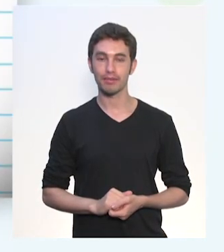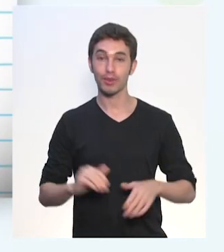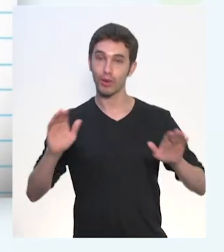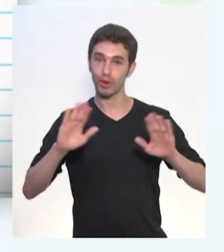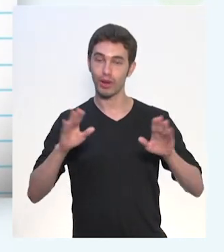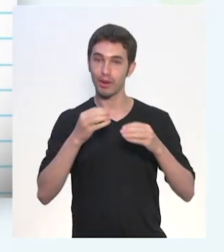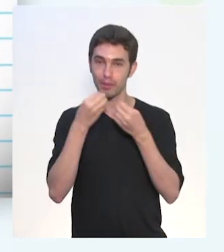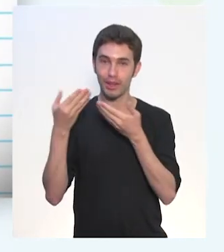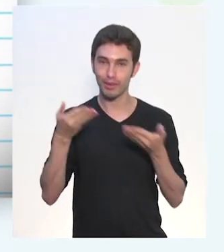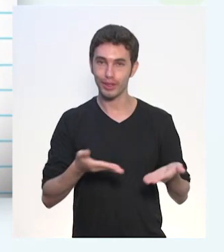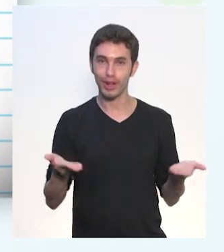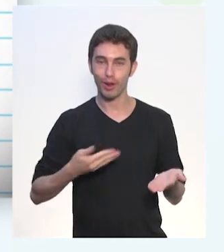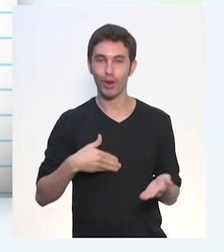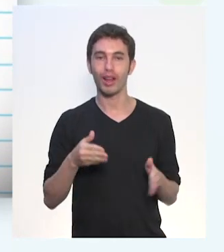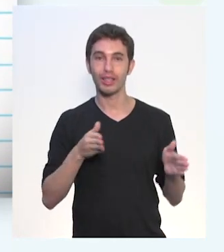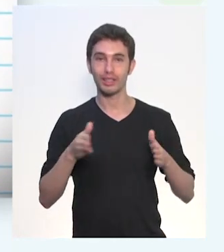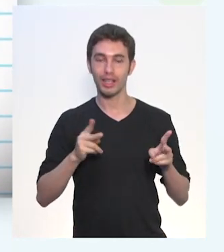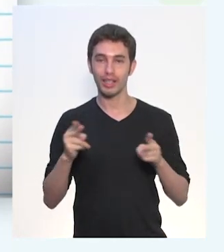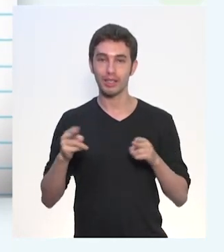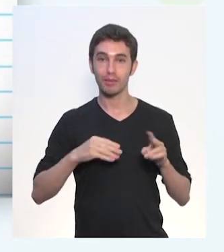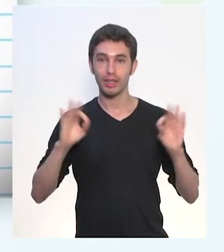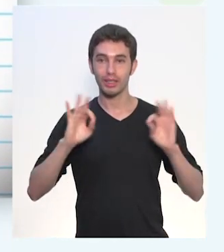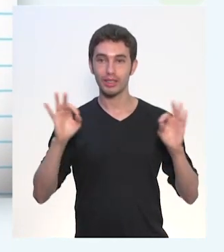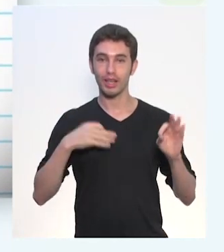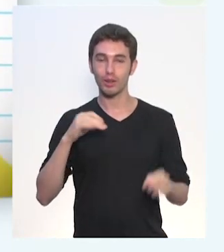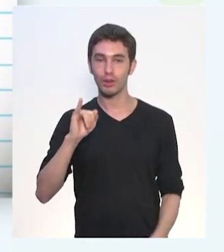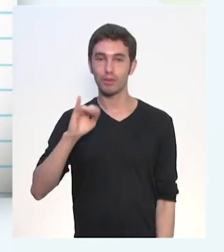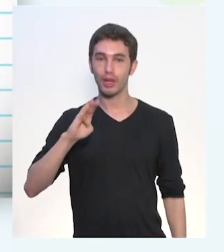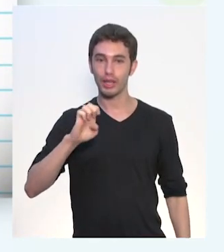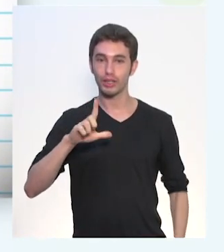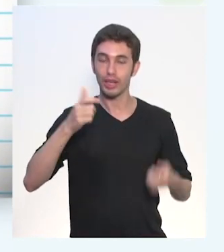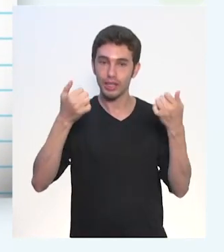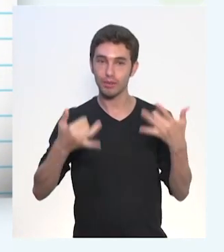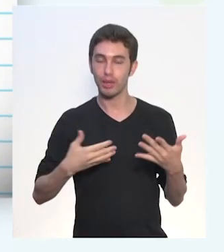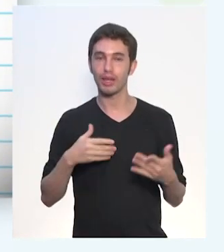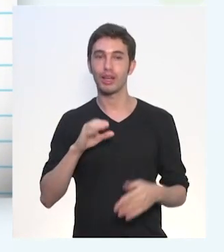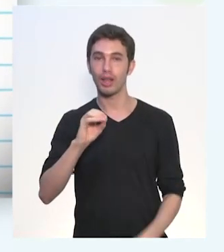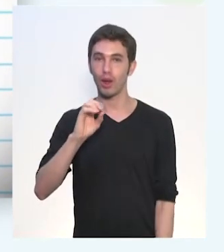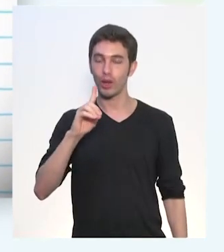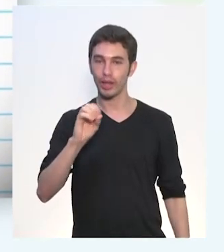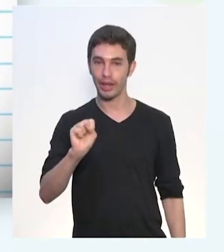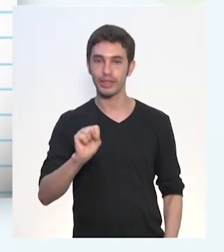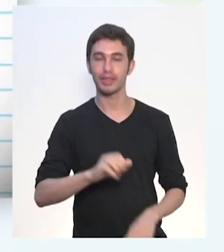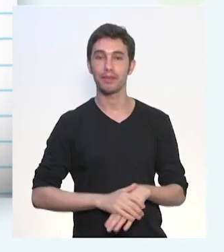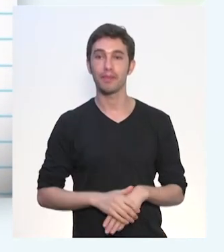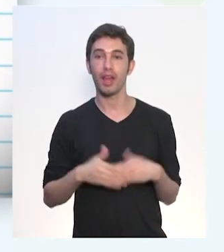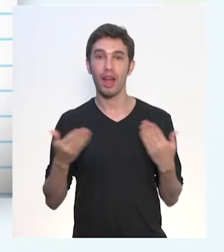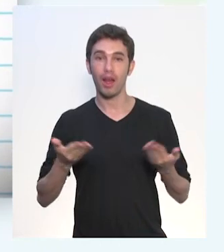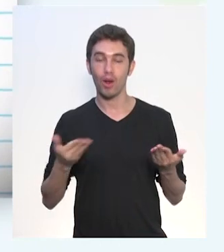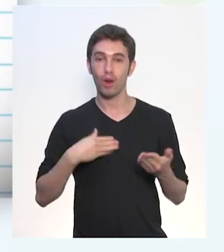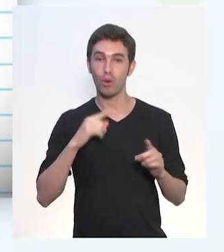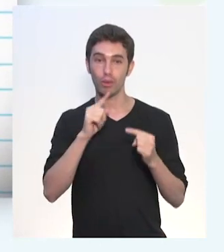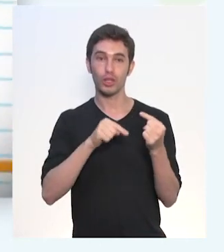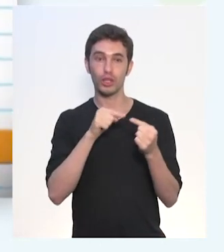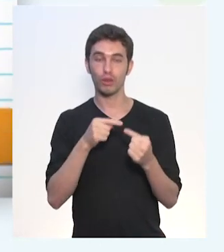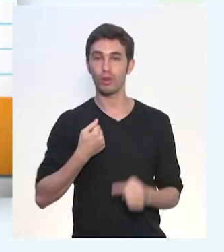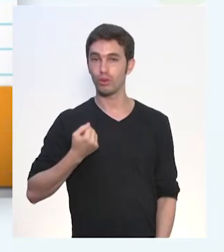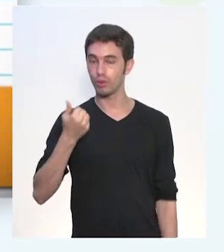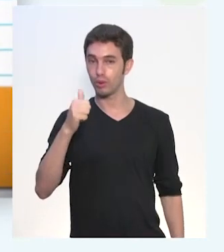Olá, sejam bem-vindos à série especial do IBGE Explica sobre os Objetivos de Desenvolvimento Sustentável. O assunto agora é o objetivo número